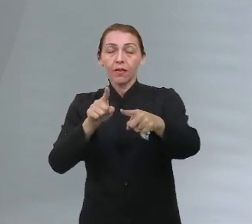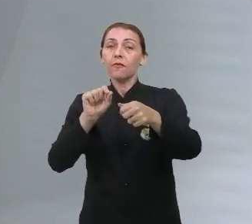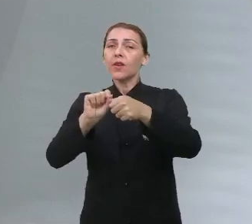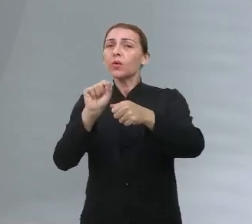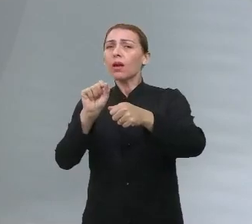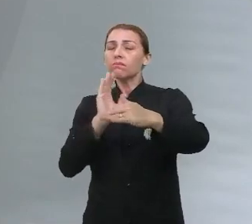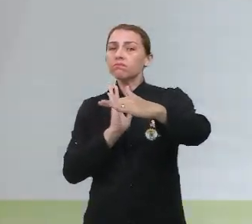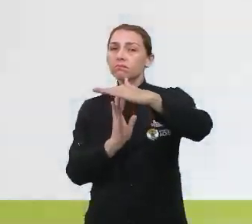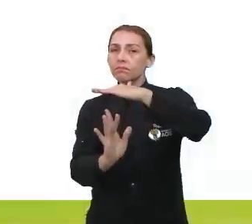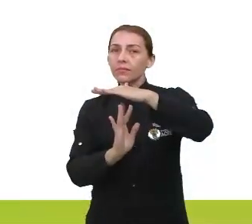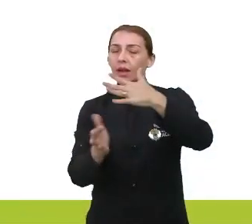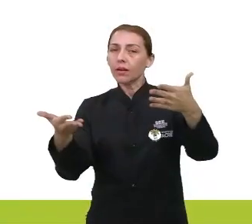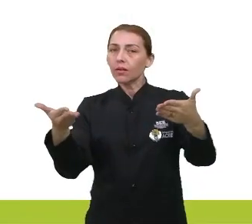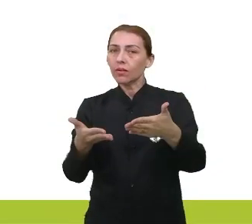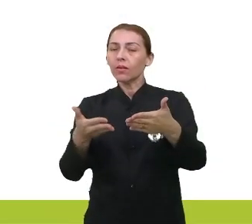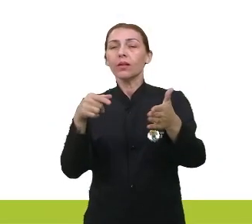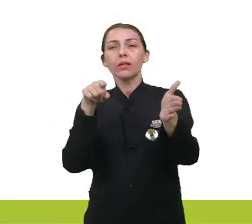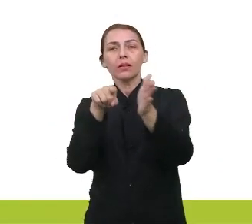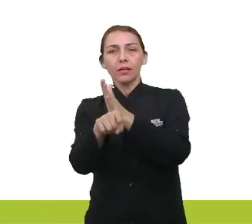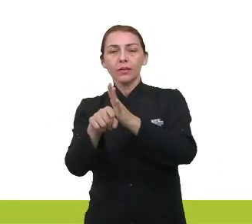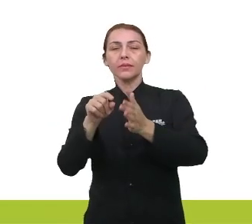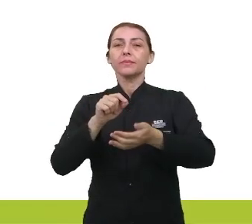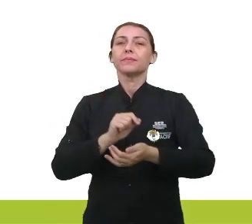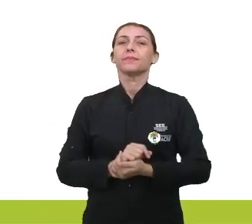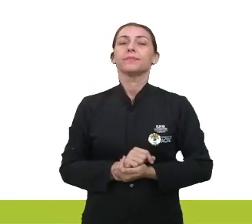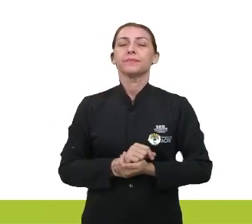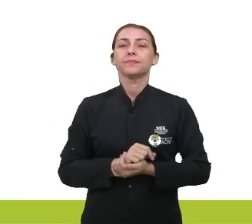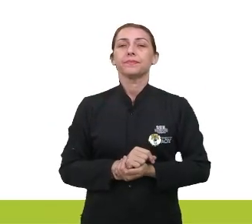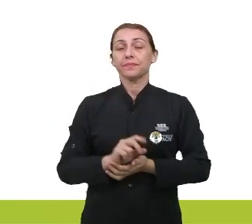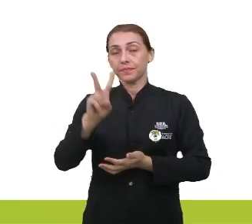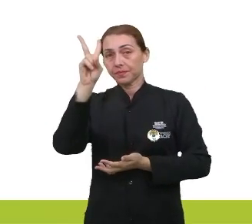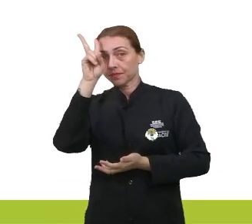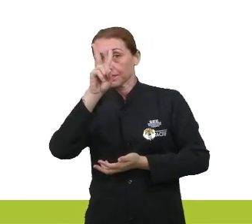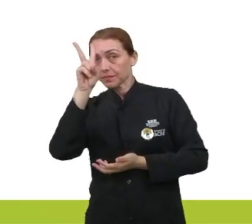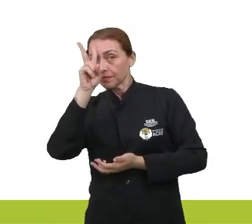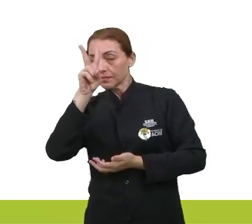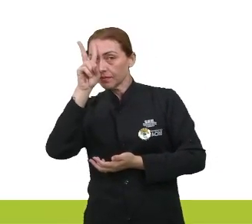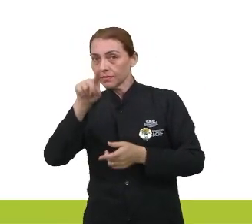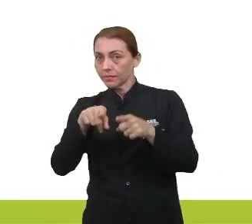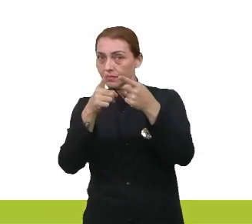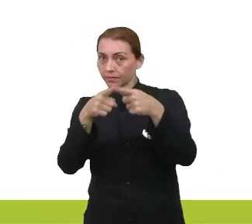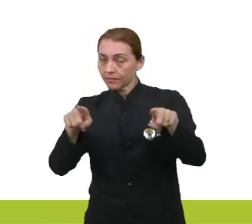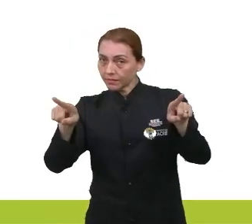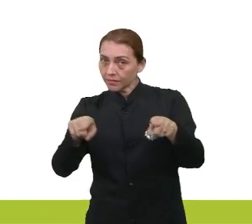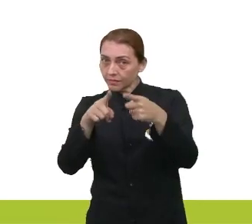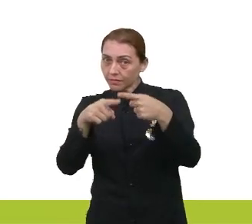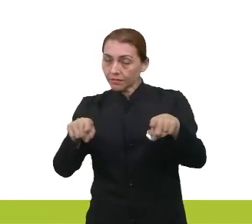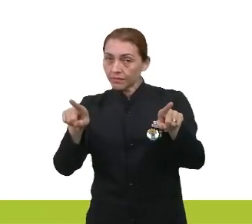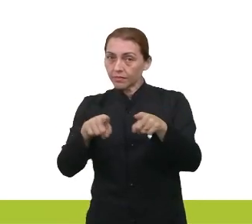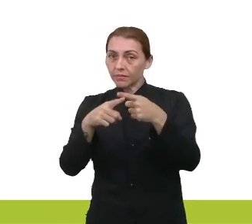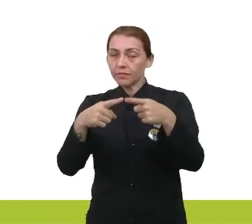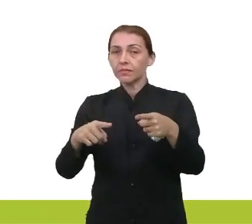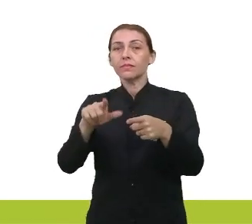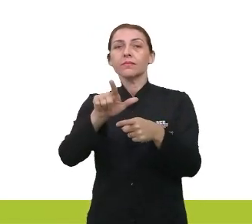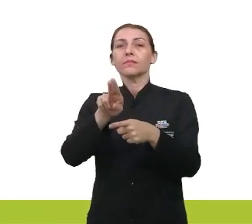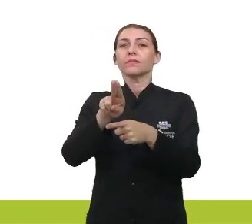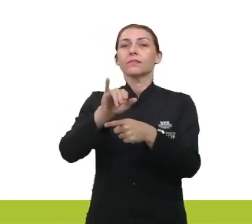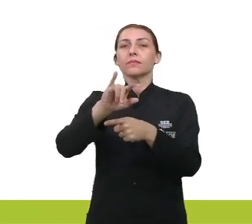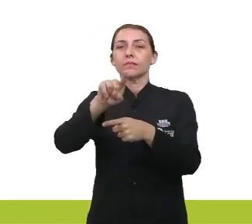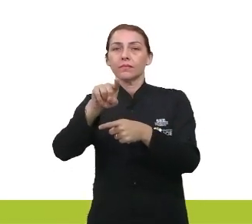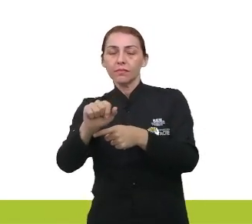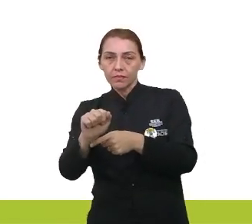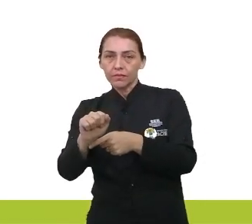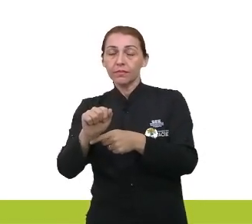migração. Agora vamos ao comando da questão, tá? Lembrando que é uma composição aí do Cordovil com Luiz Gonzaga.